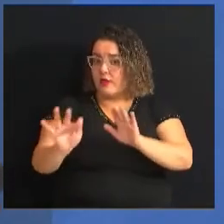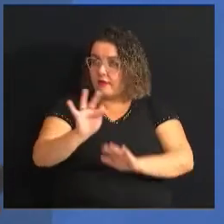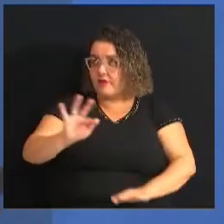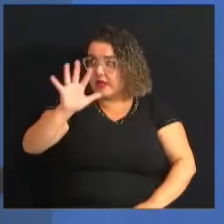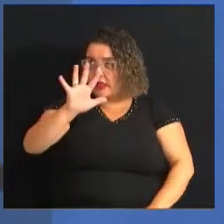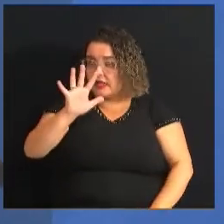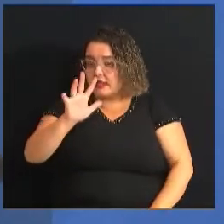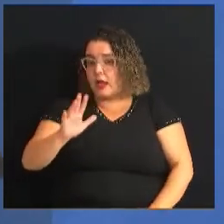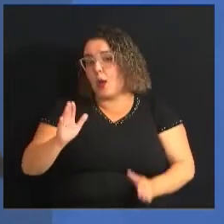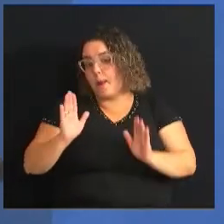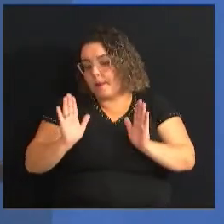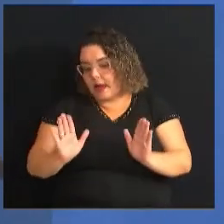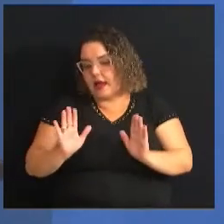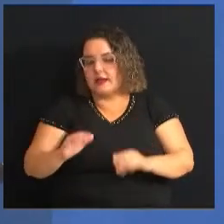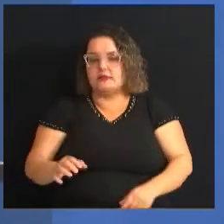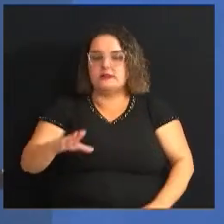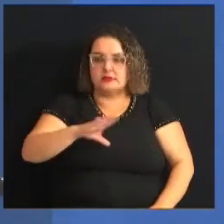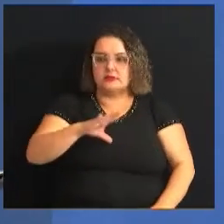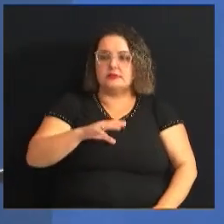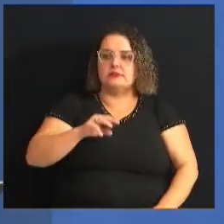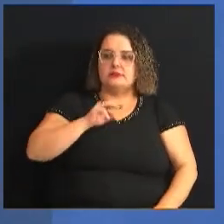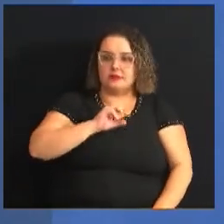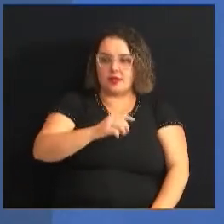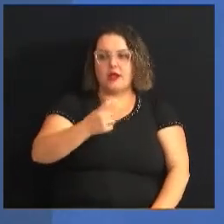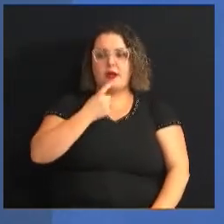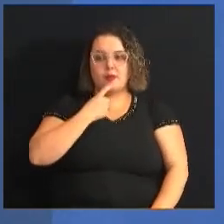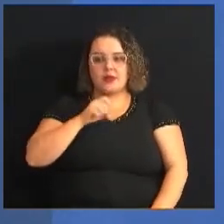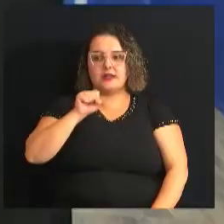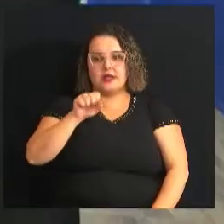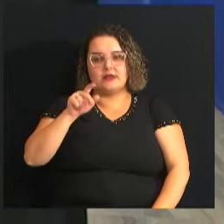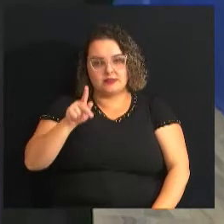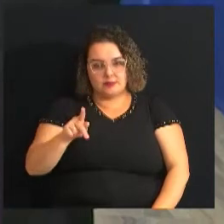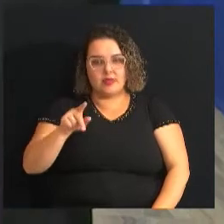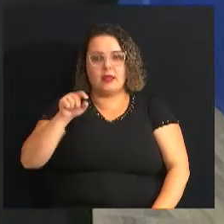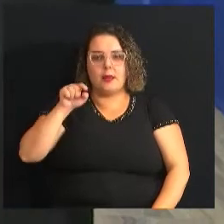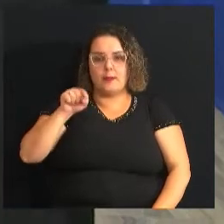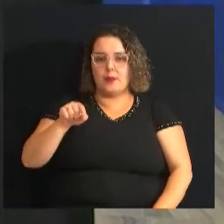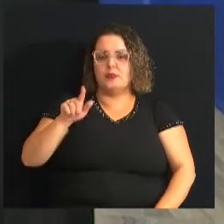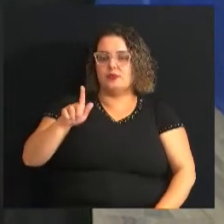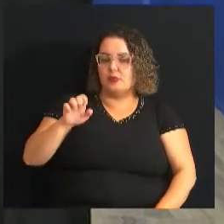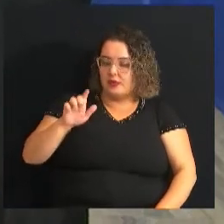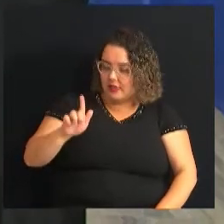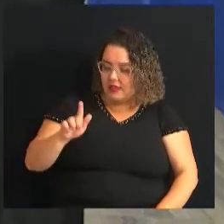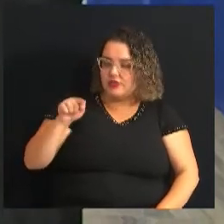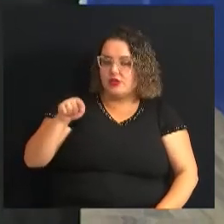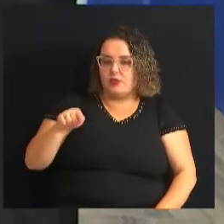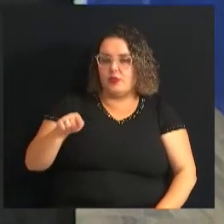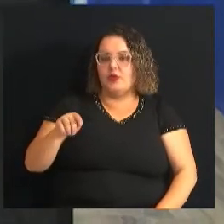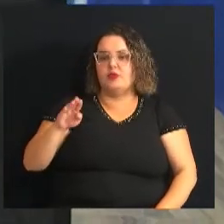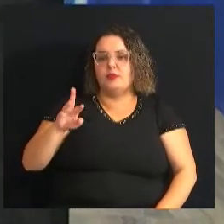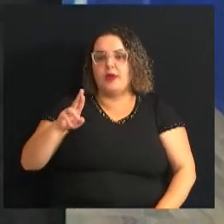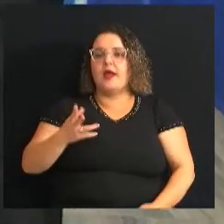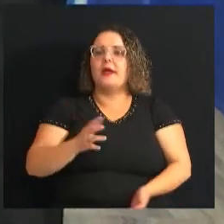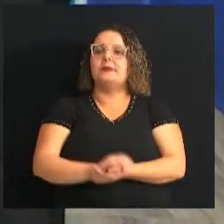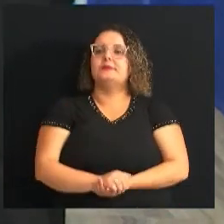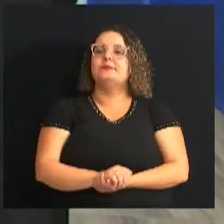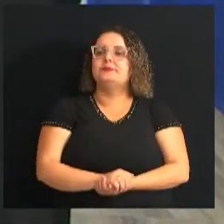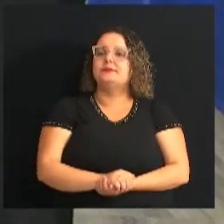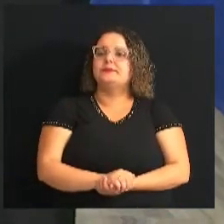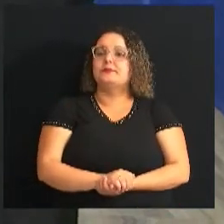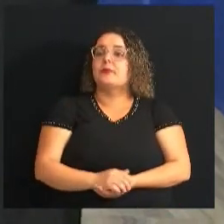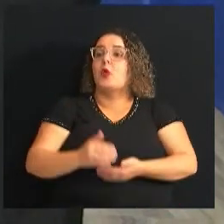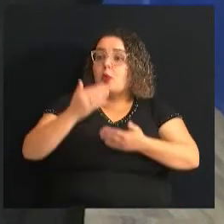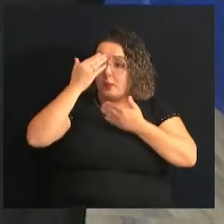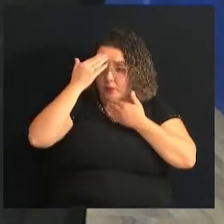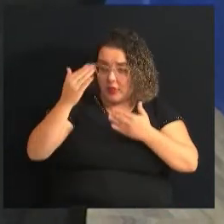site campinas.sp.leg.br. Tá certo, então, Mirna Abreu, muito obrigado, primeiro pelas notícias